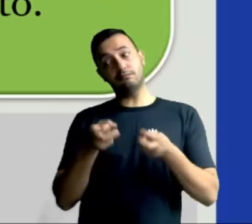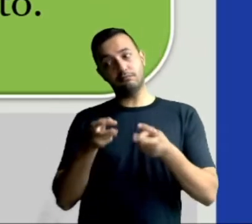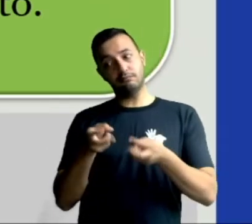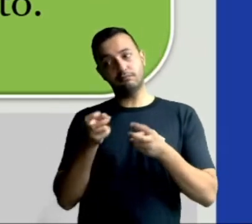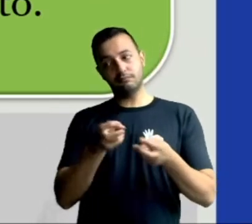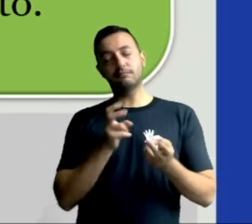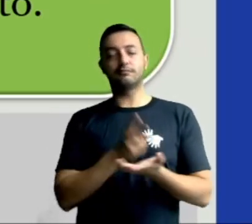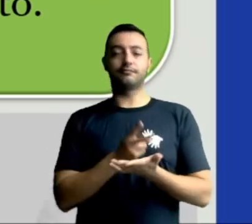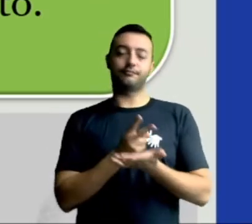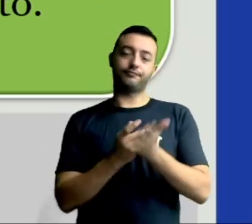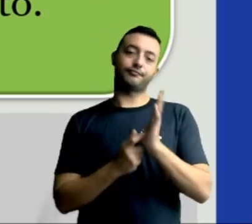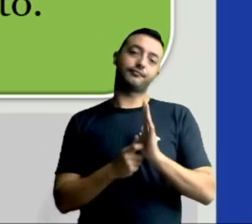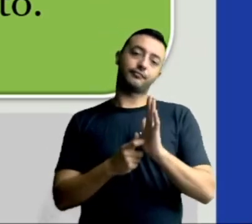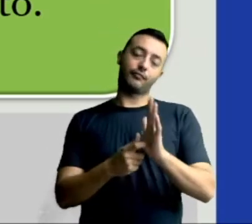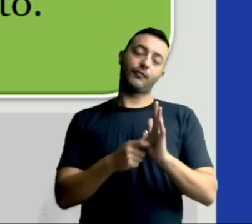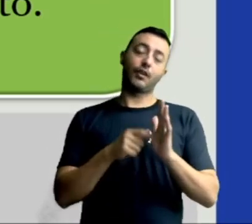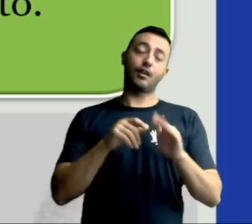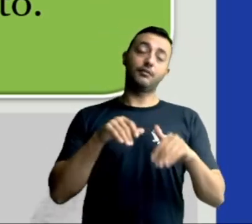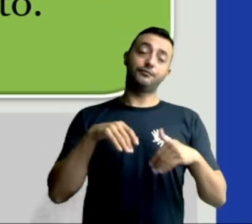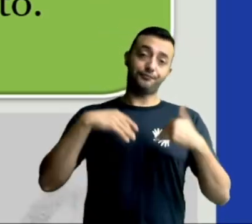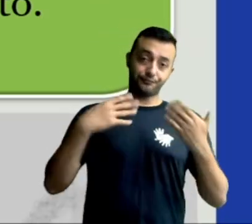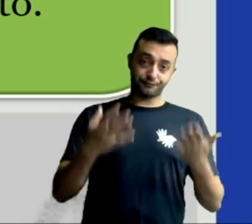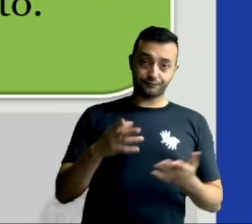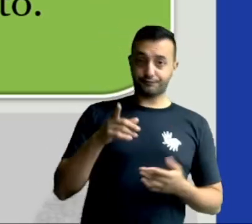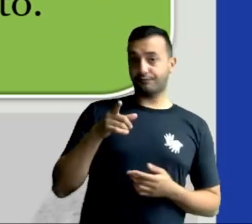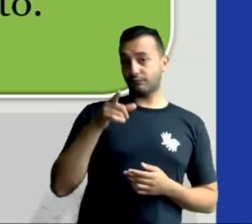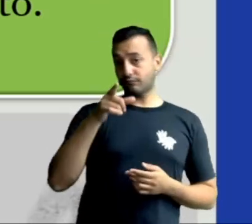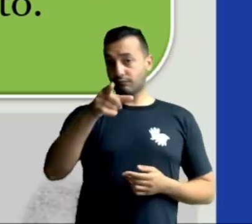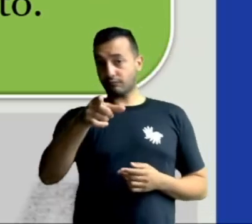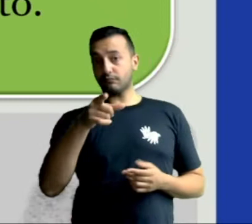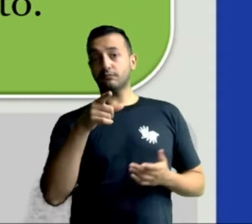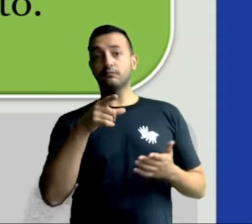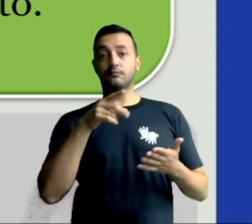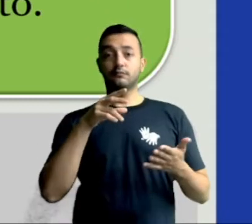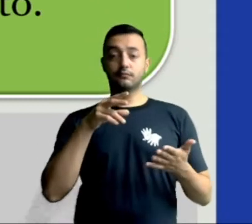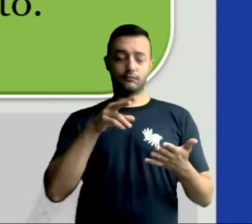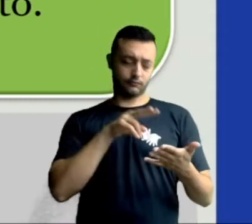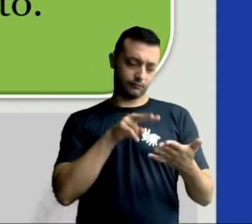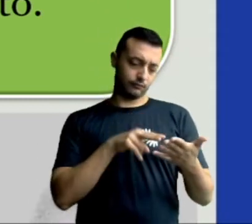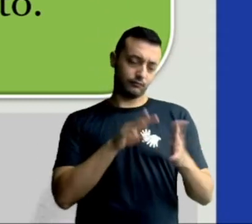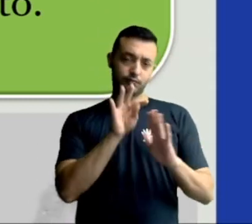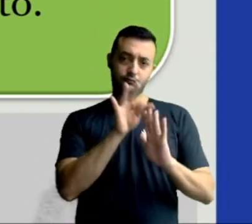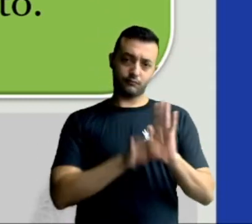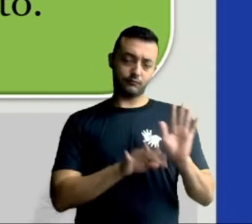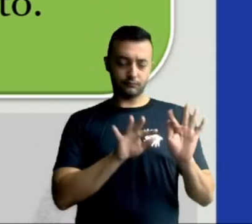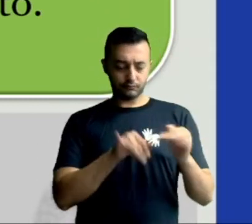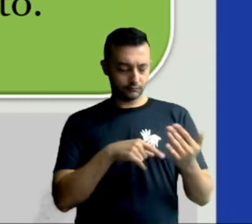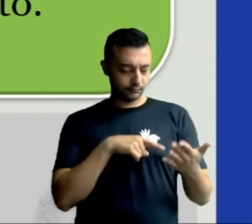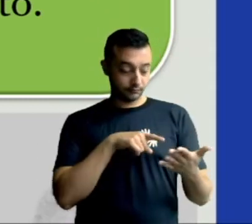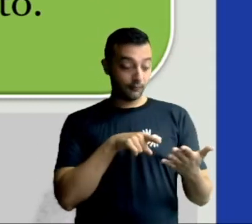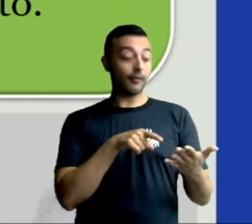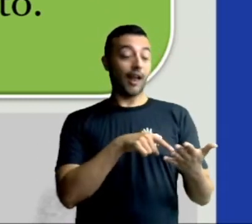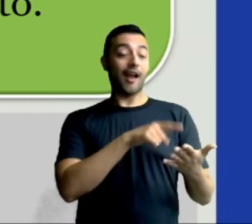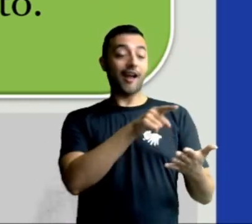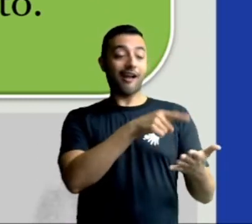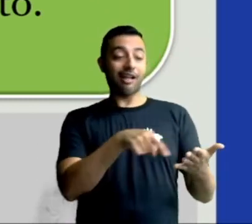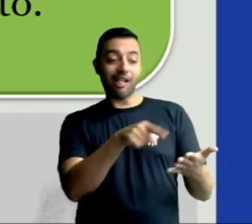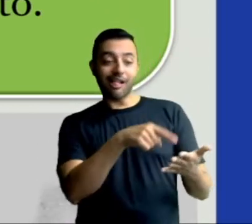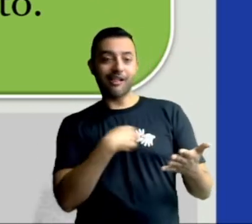ali em evidência, para quando você for dar uma olhadinha no seu texto no final, você já ter essa